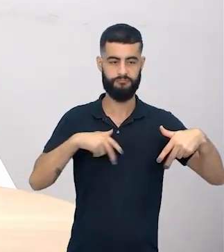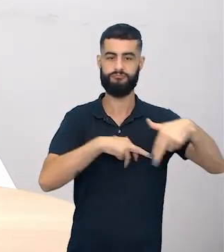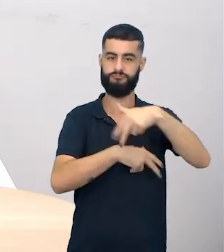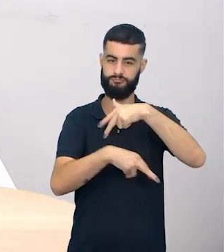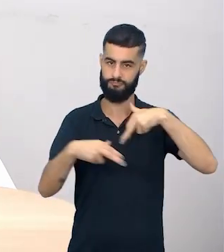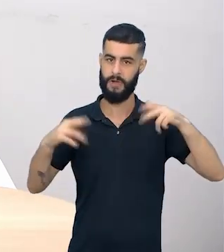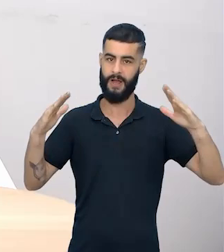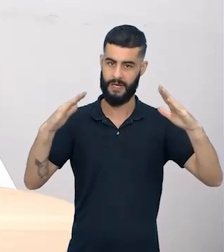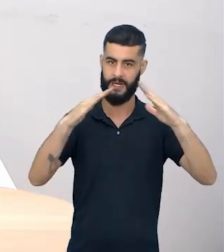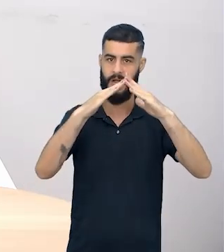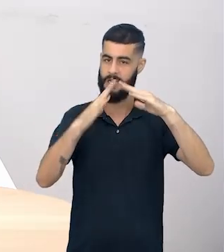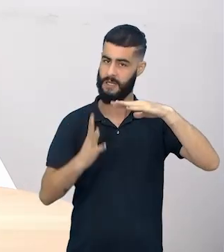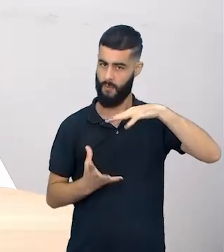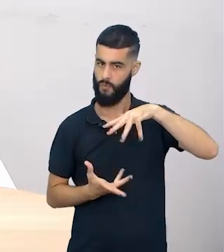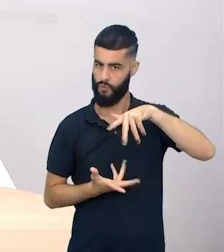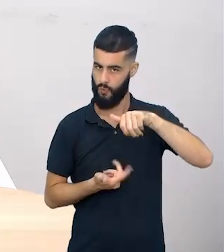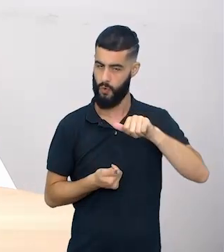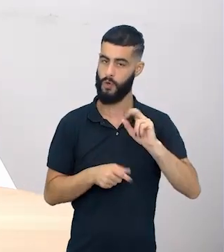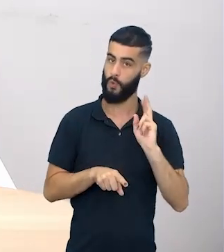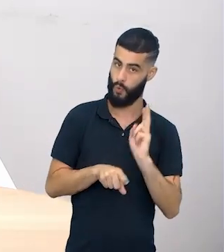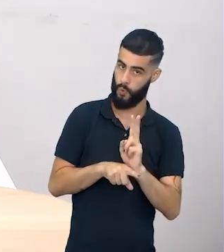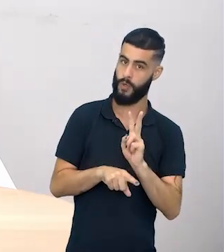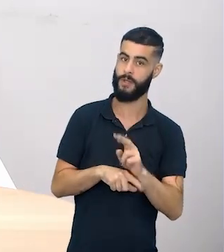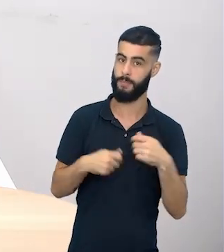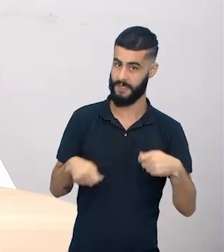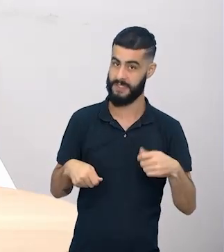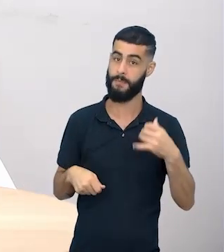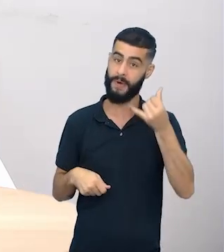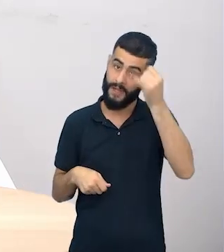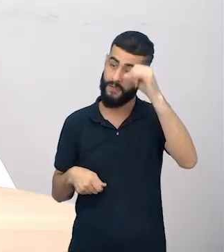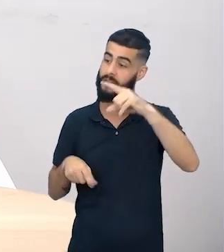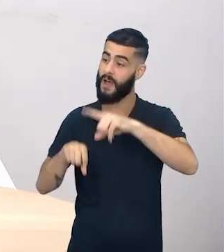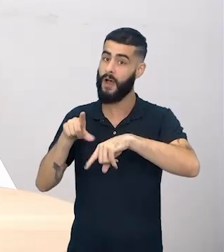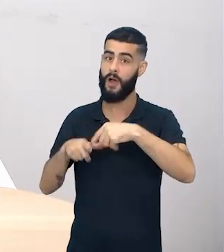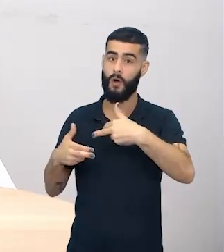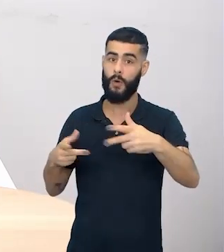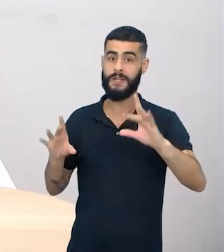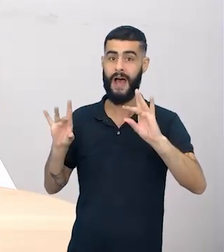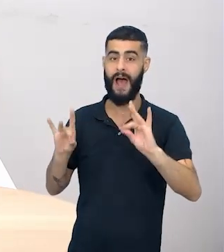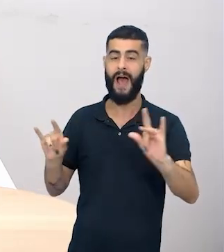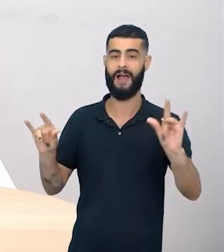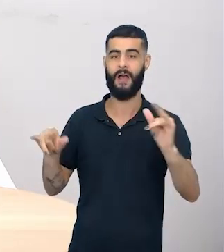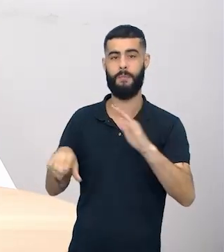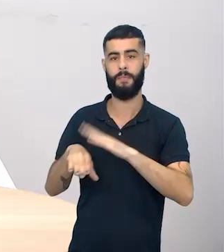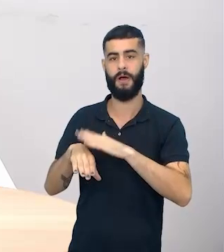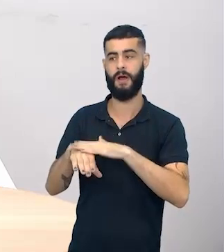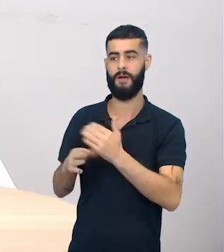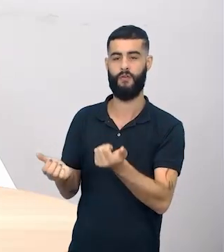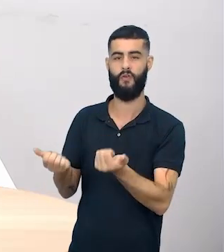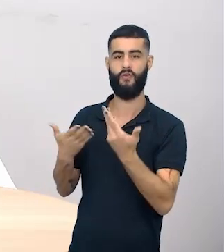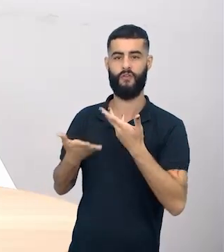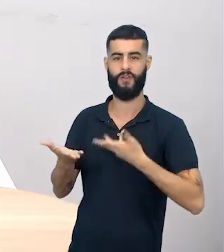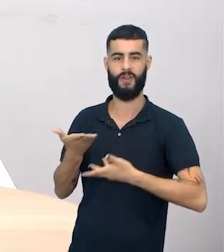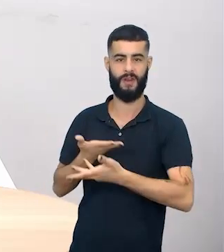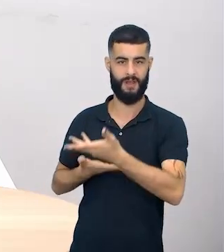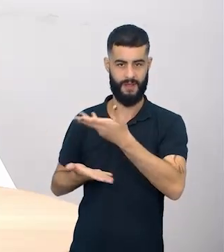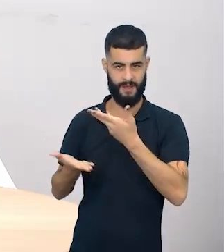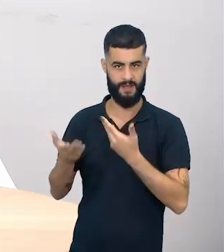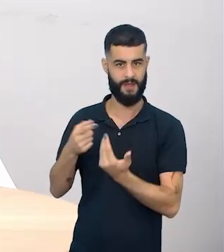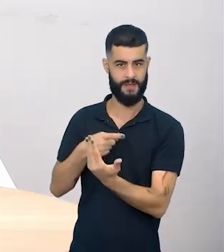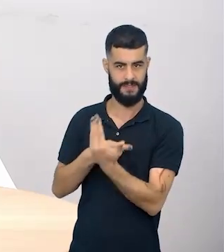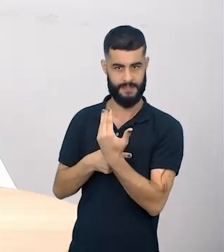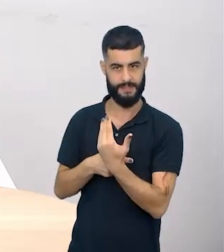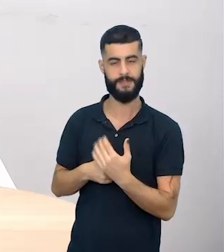casa, precisamos cuidar para que não se esgote os recursos que a mesma nos oferece. Pensamento sustentável.